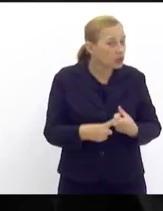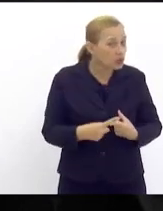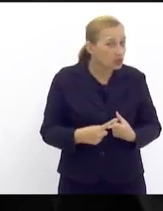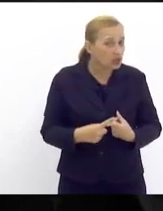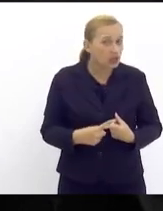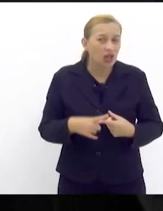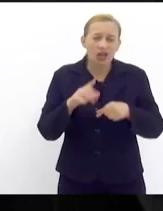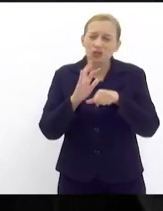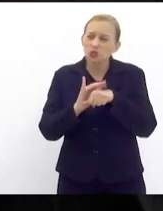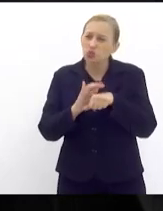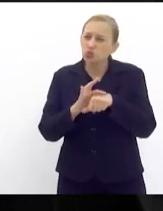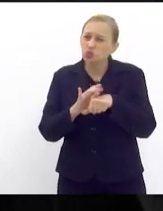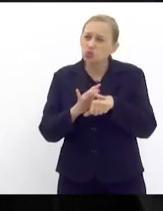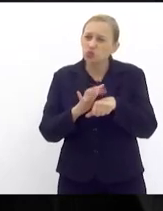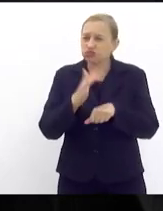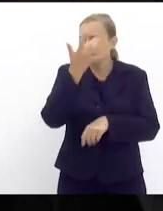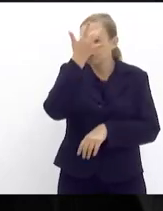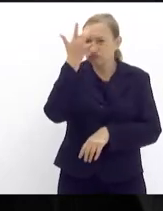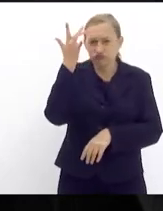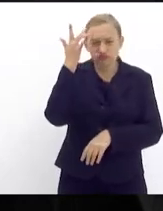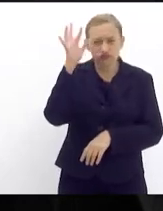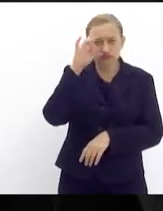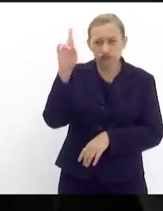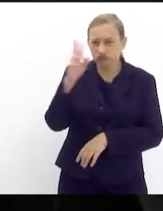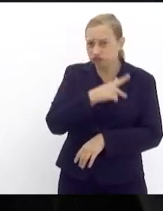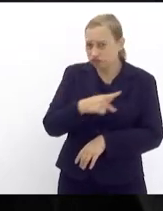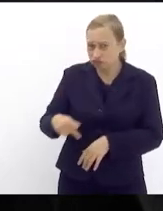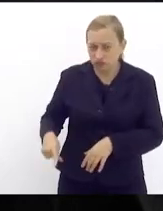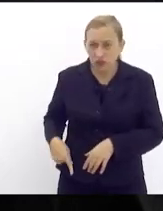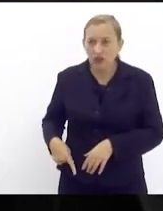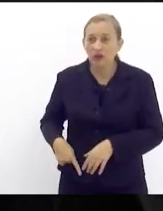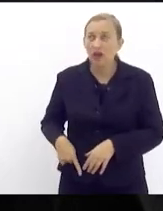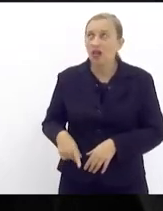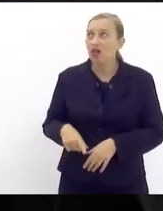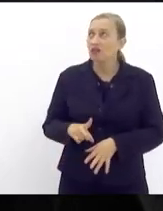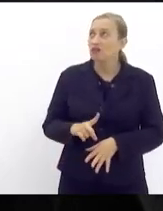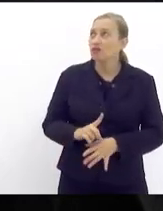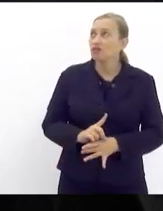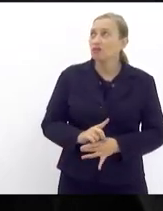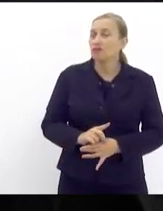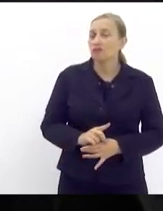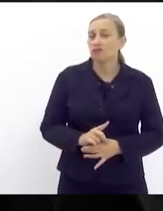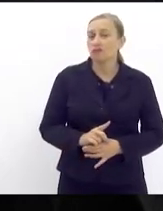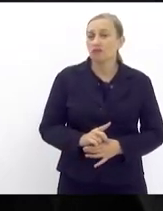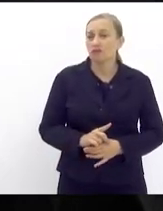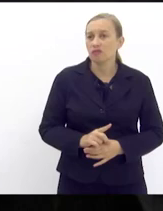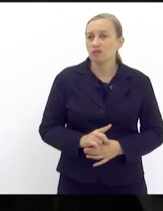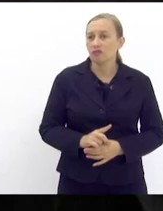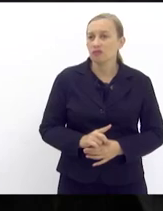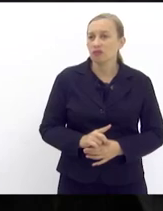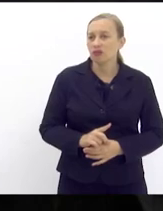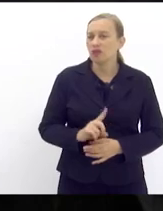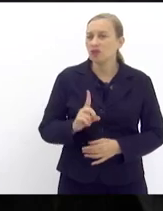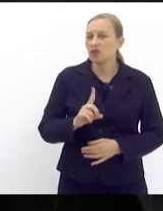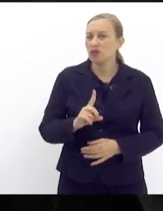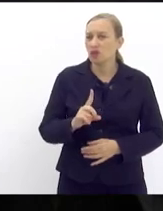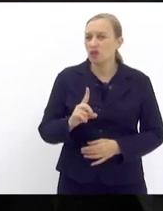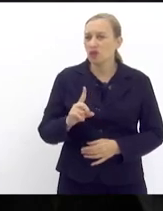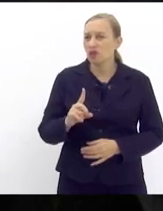a doença emocional senhora presidente ela não passa com o passar do